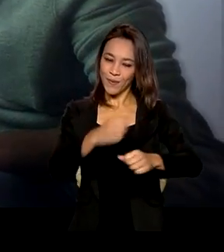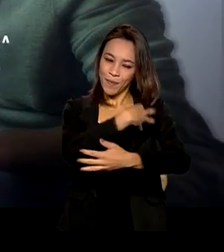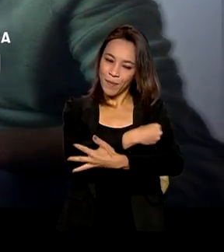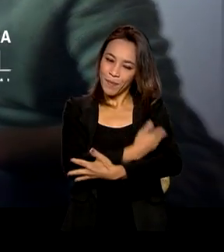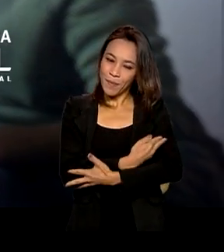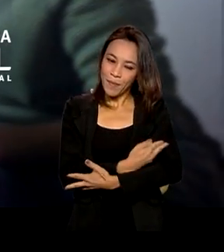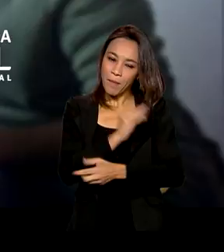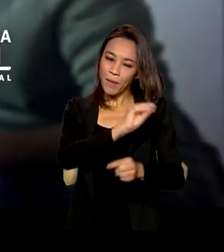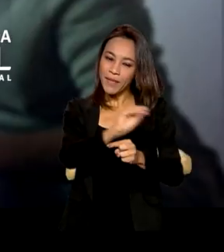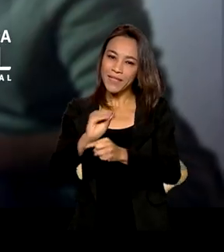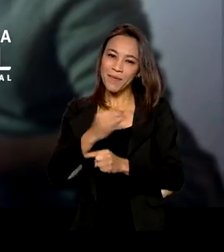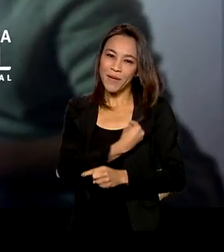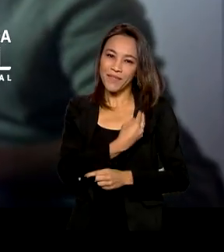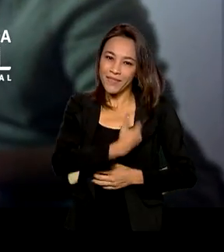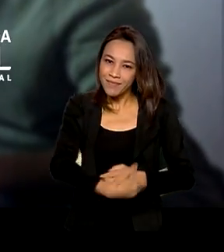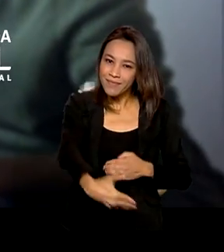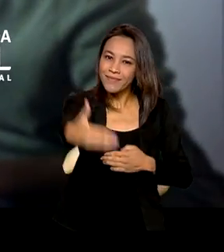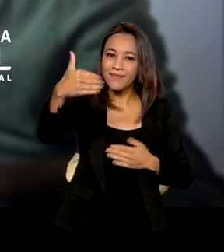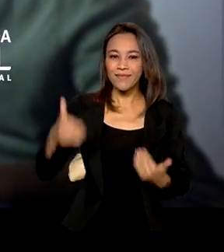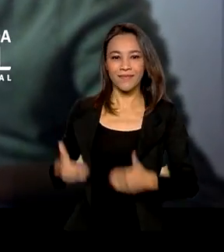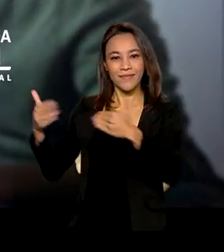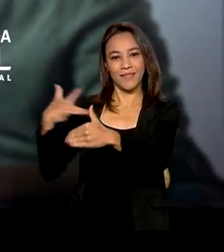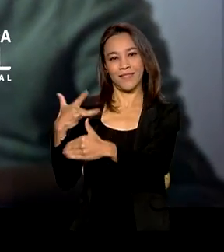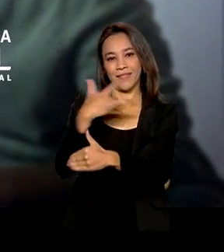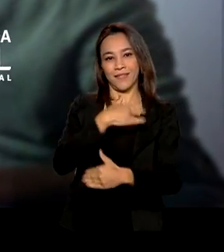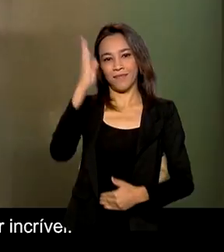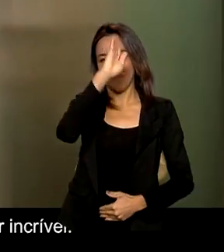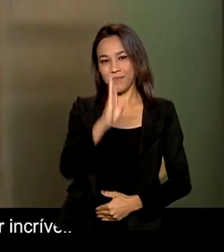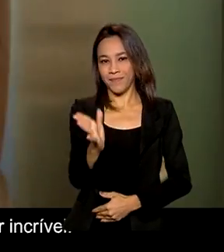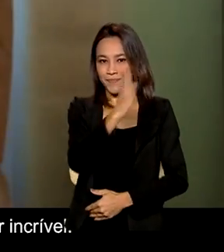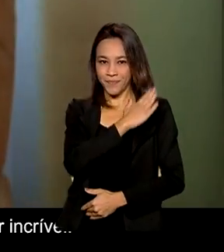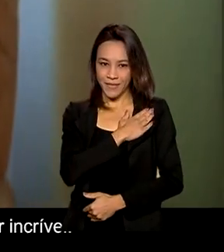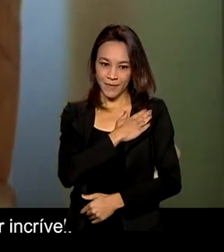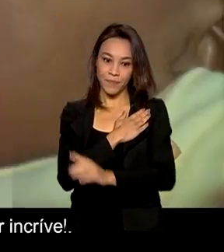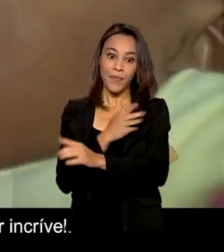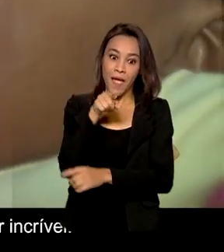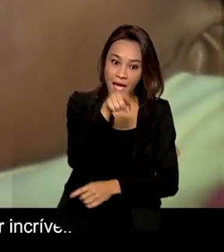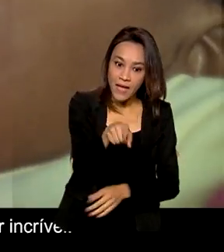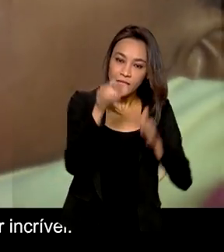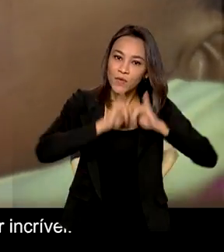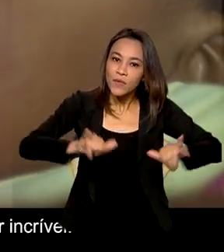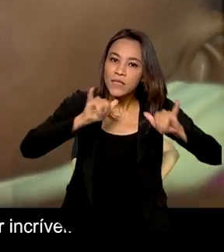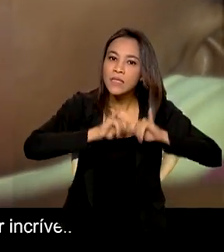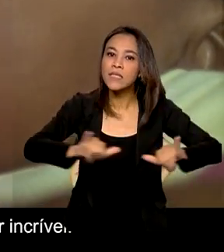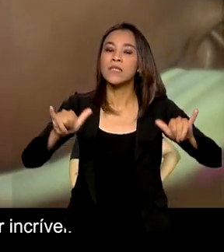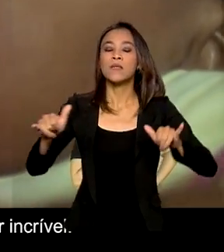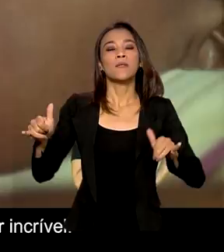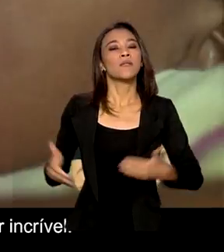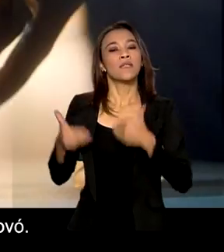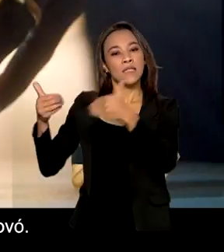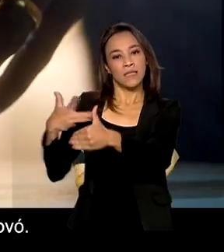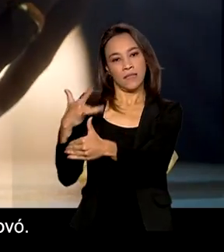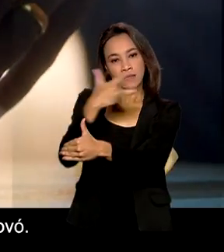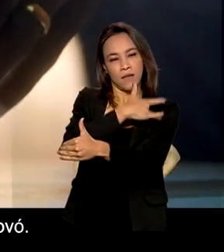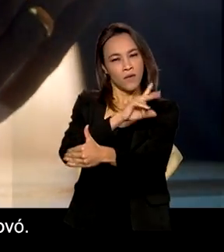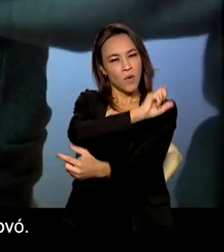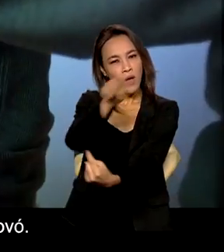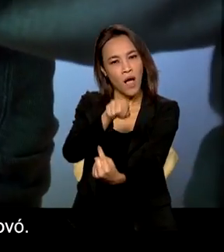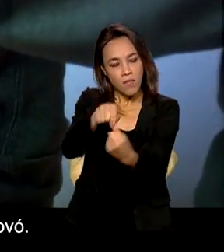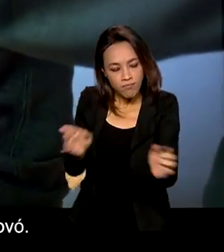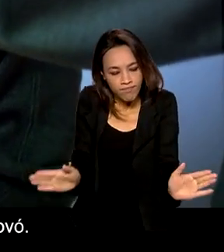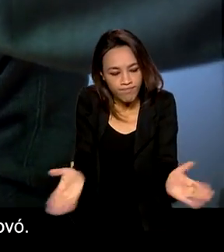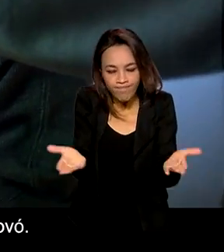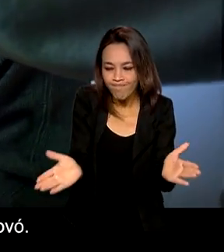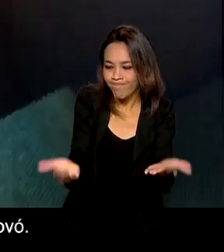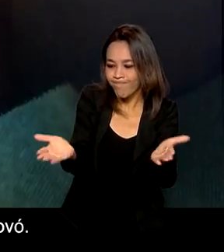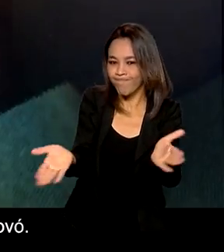inteira. Ministério da Saúde, Governo Federal, Pátria Amada Brasil. A campanha de amamentação do Ministério da Saúde vai estimular o ato